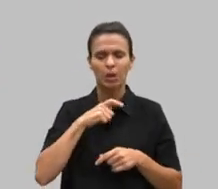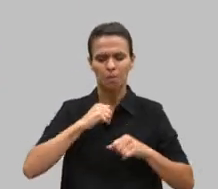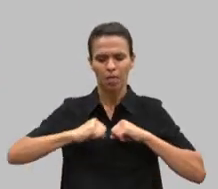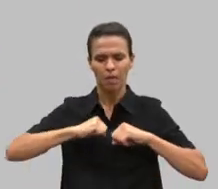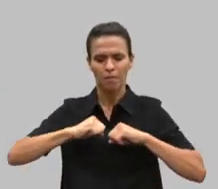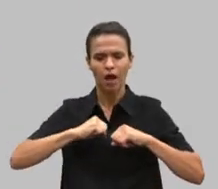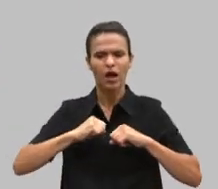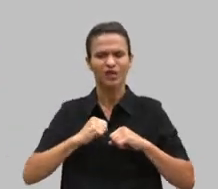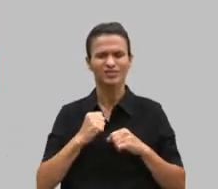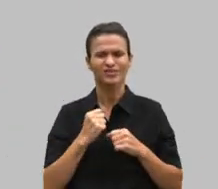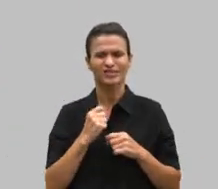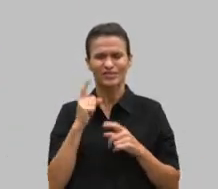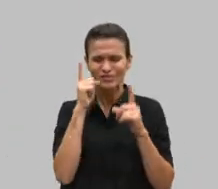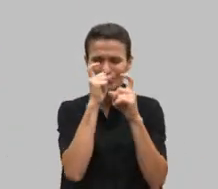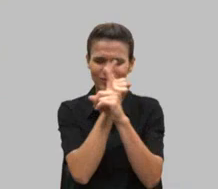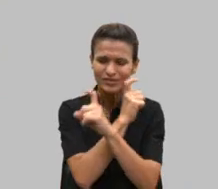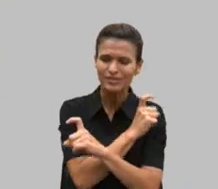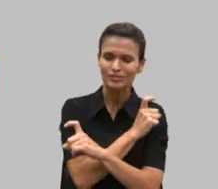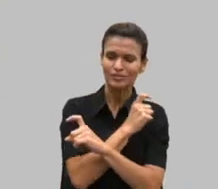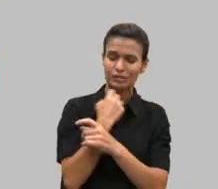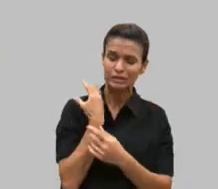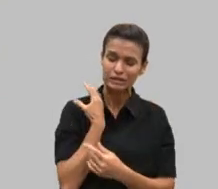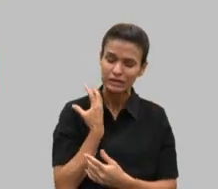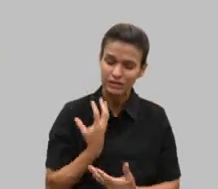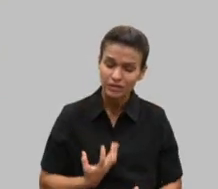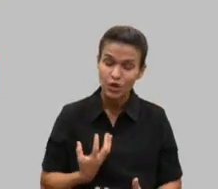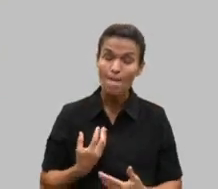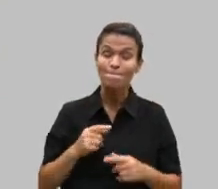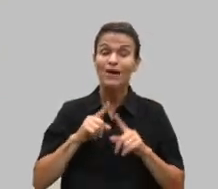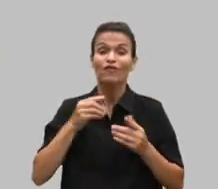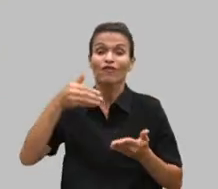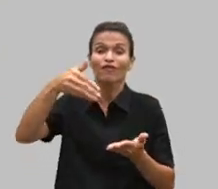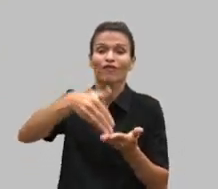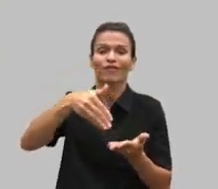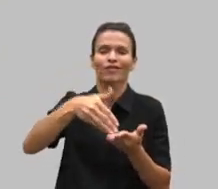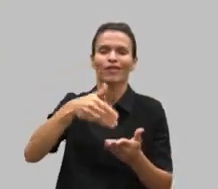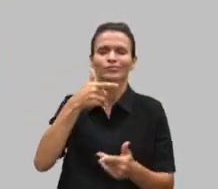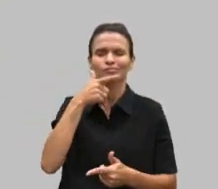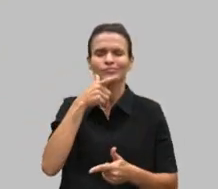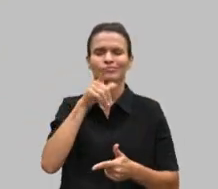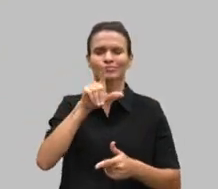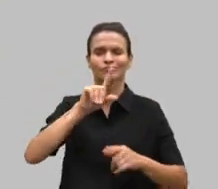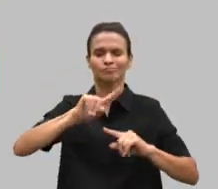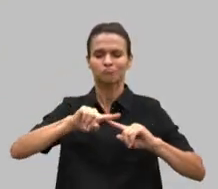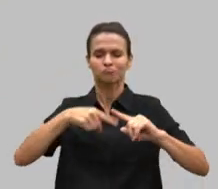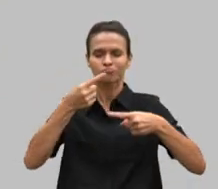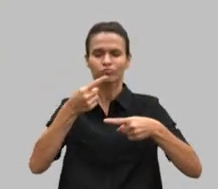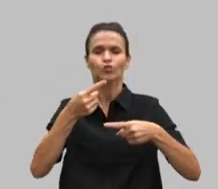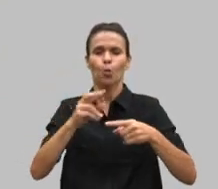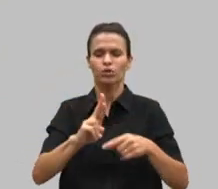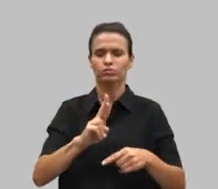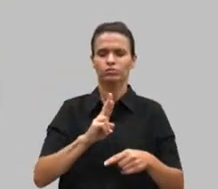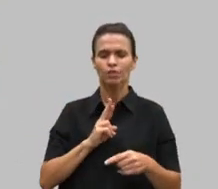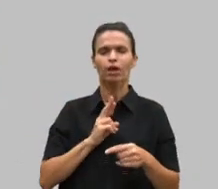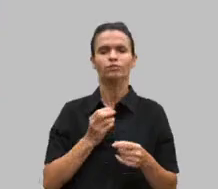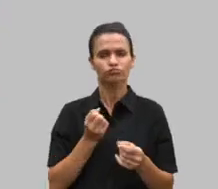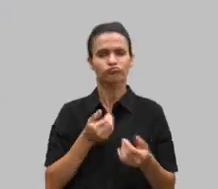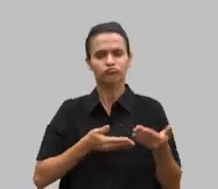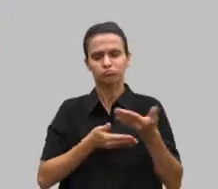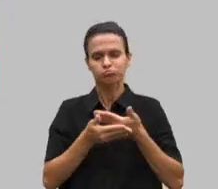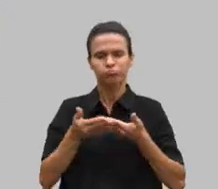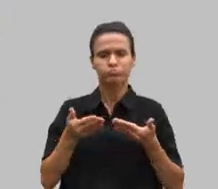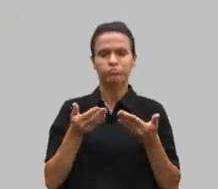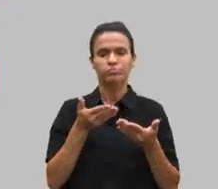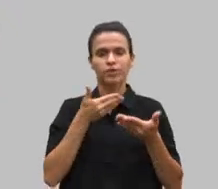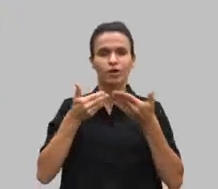exaustivos mas sempre ao final a gente chega num denominador denominador comum para tentar melhorar a vida das